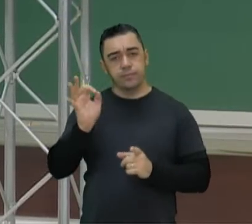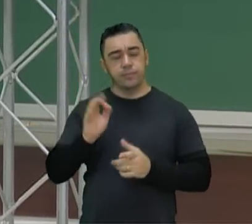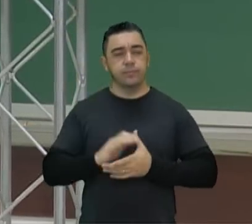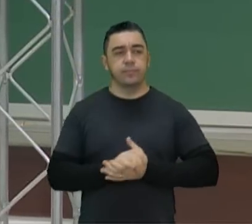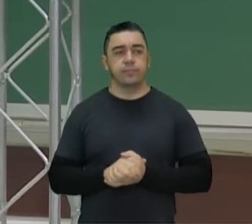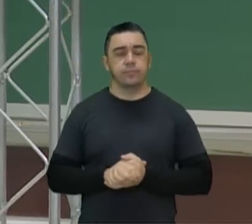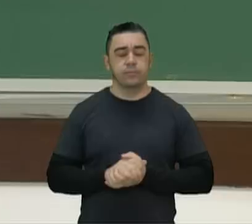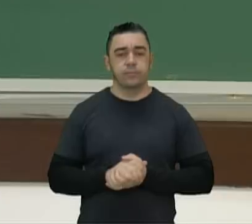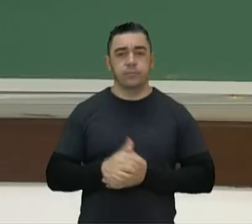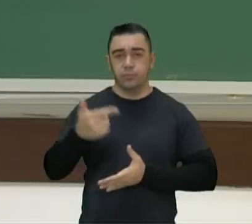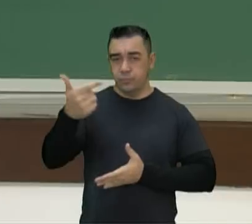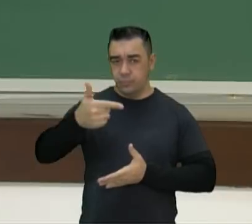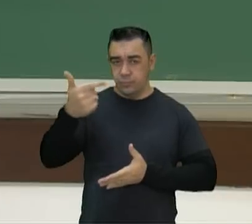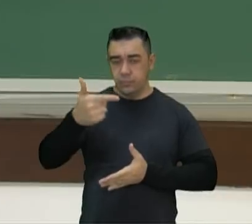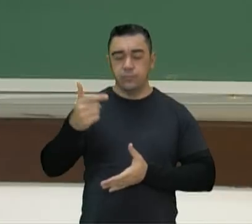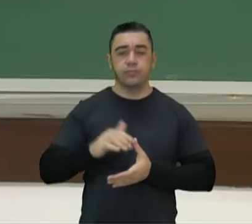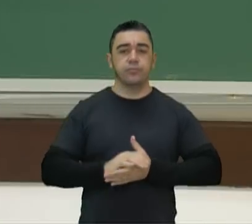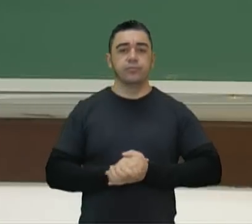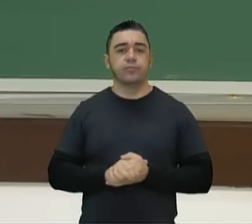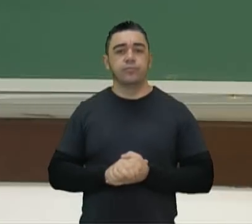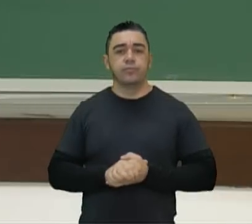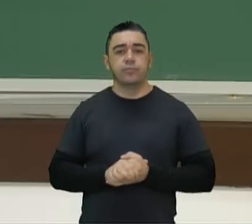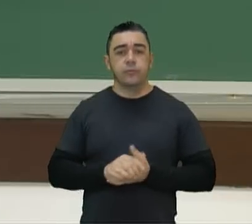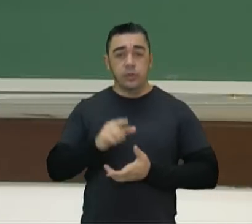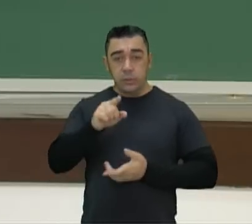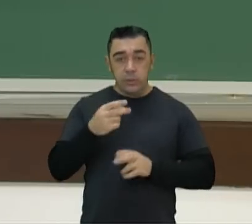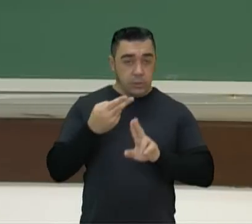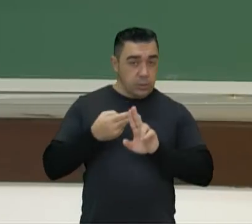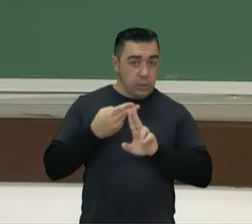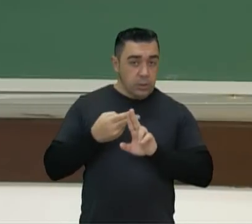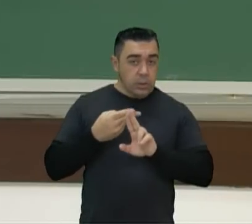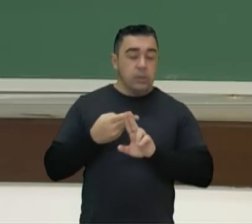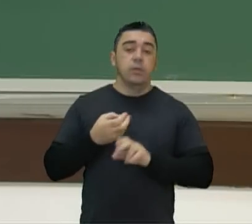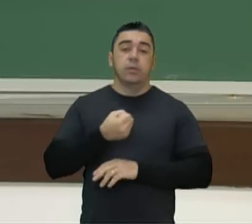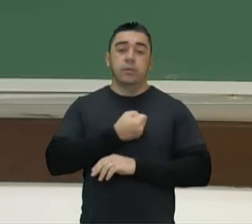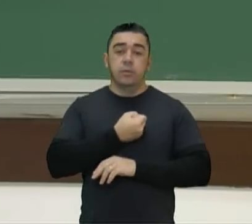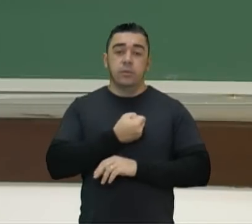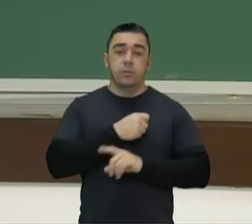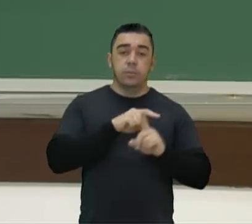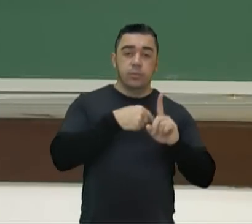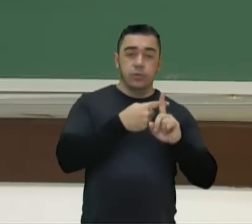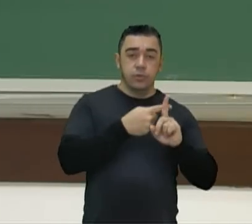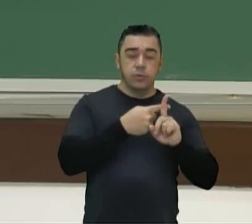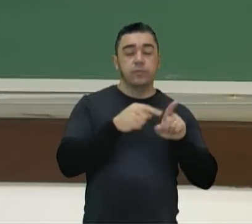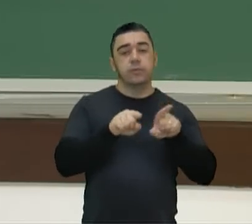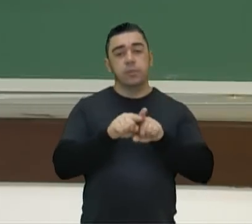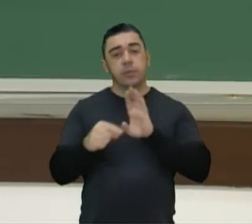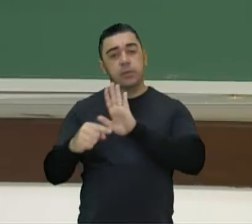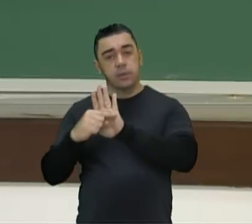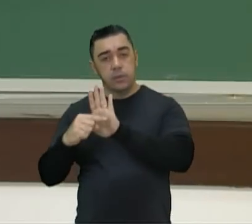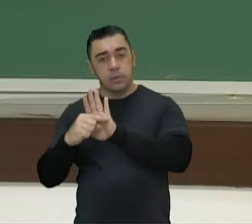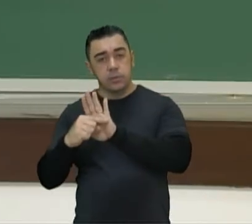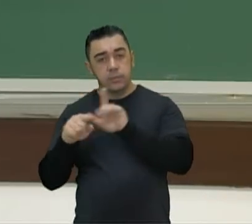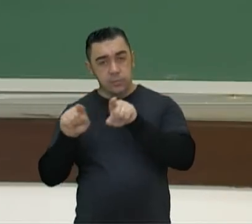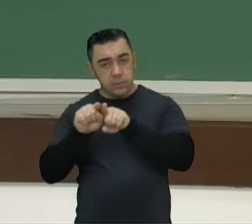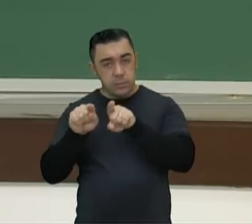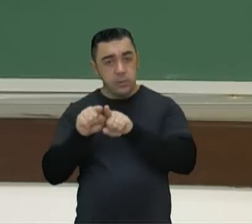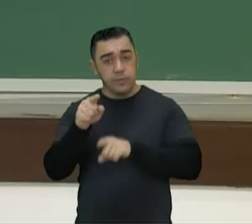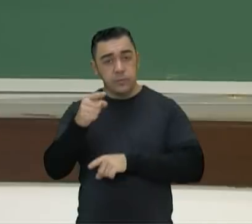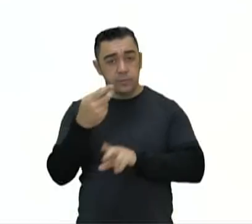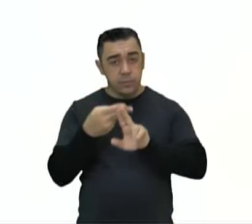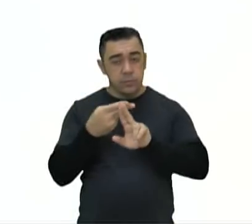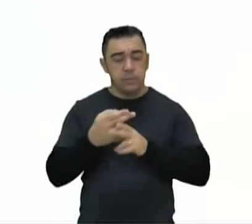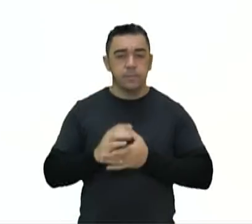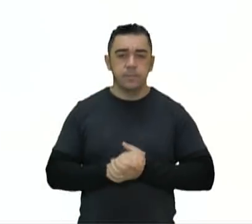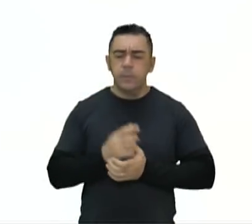Neste segundo exercício, você vai usar os números positivos e negativos também. Então verifique,